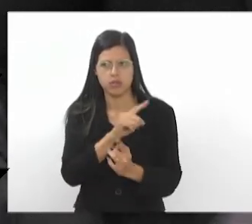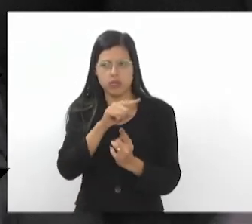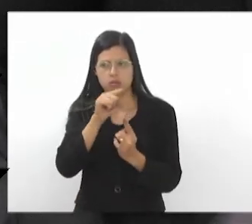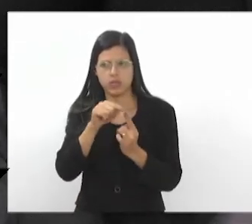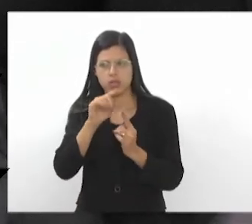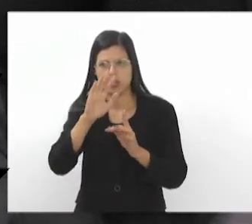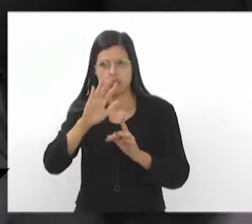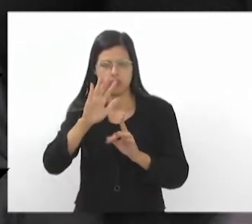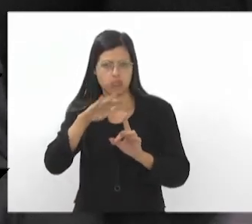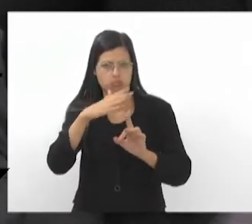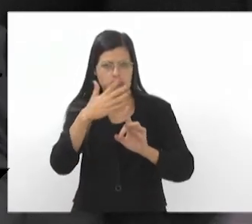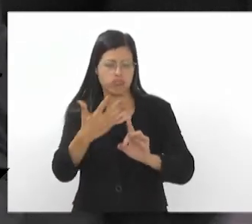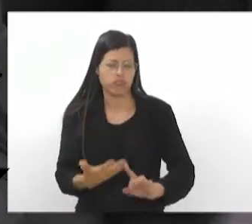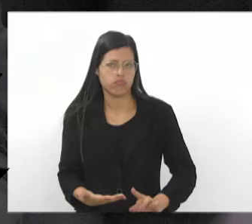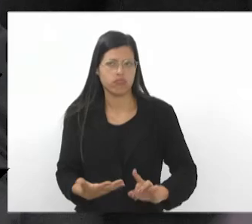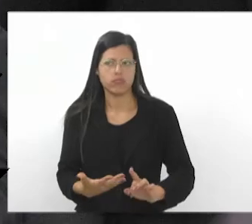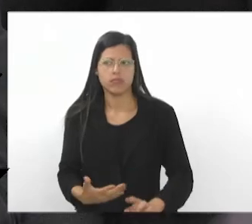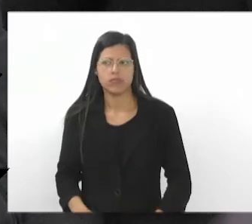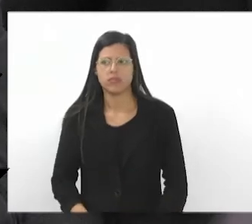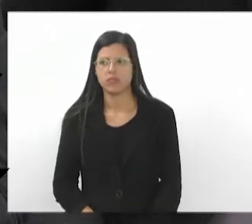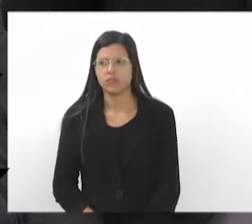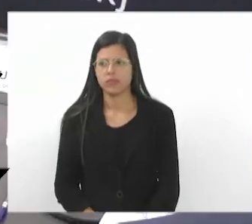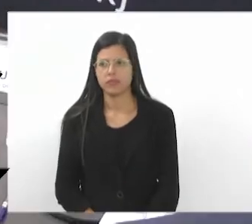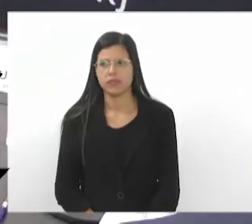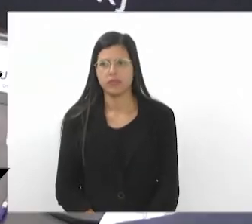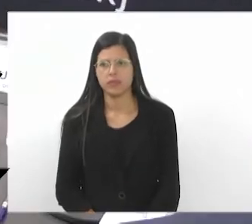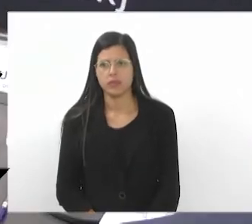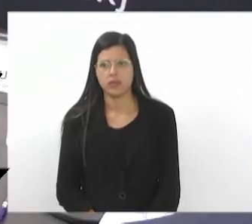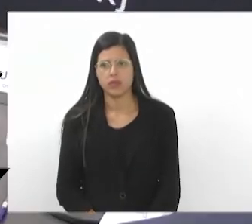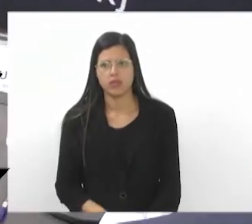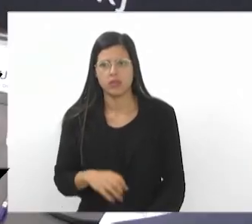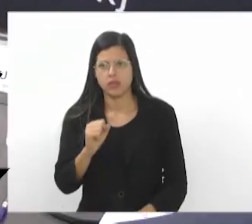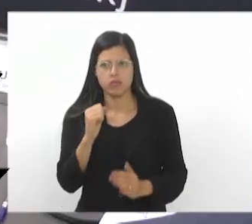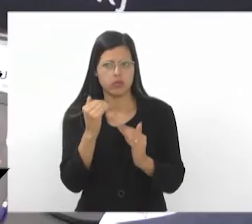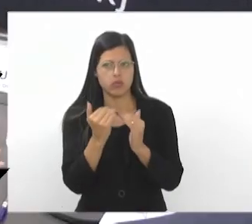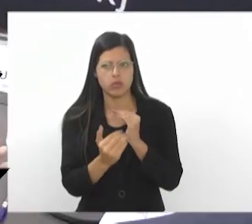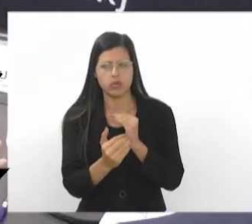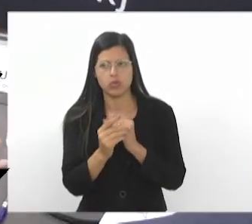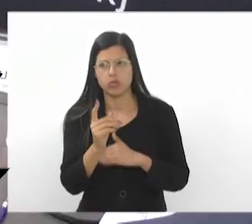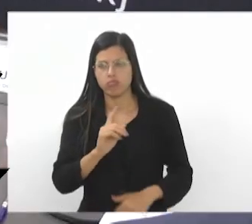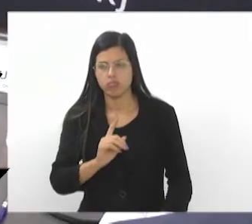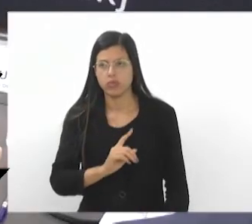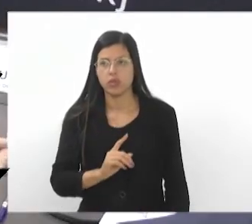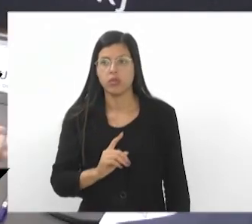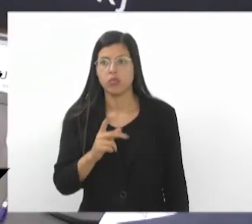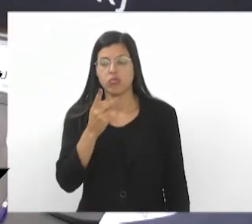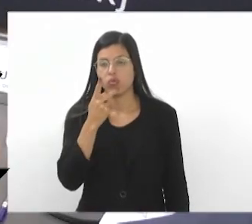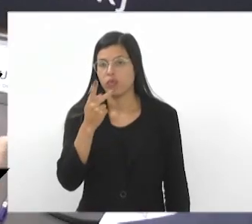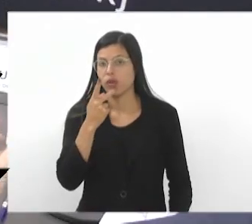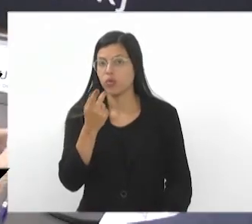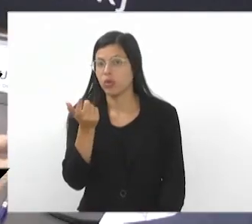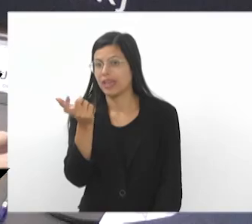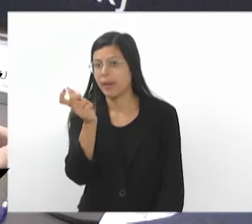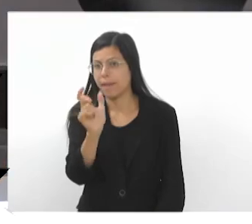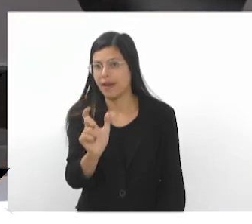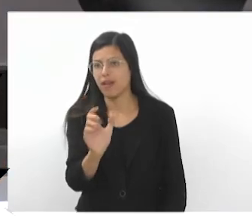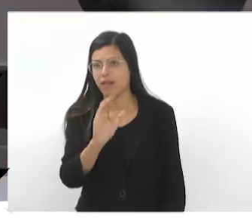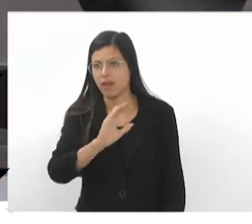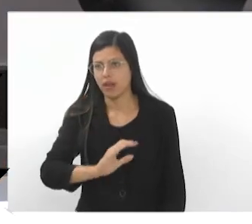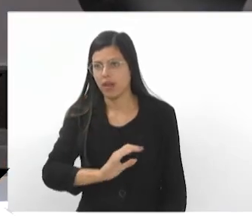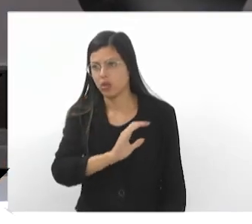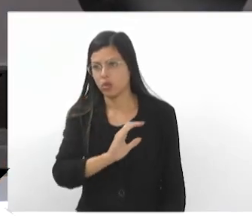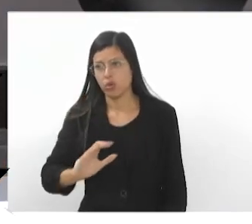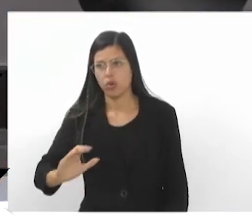homenagear aqueles que... Sim, querido, eu não estou discordando disso. Eu estou falando que o termo católico também é